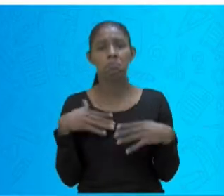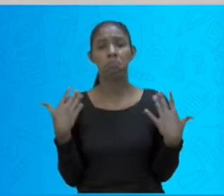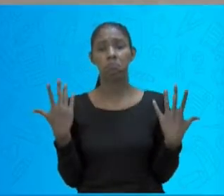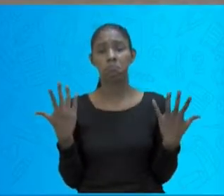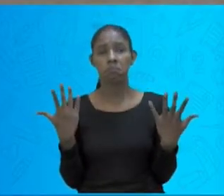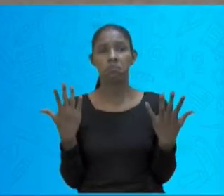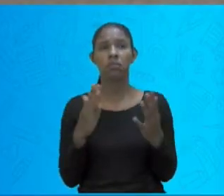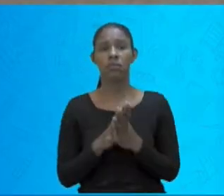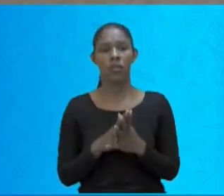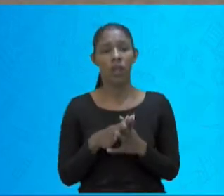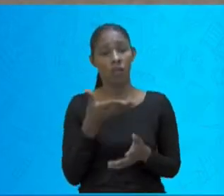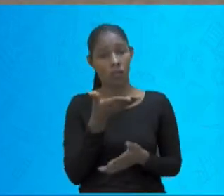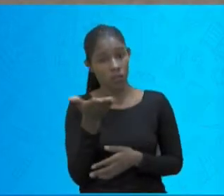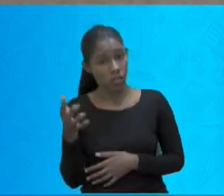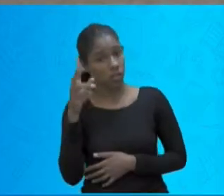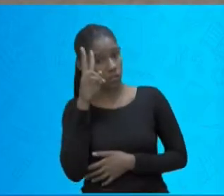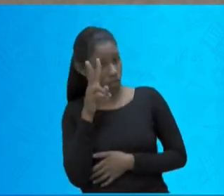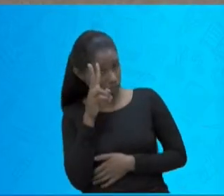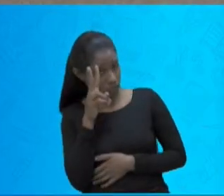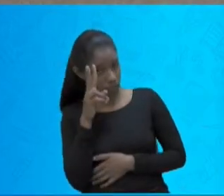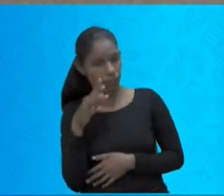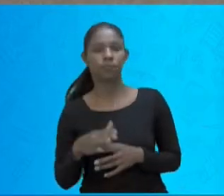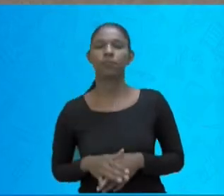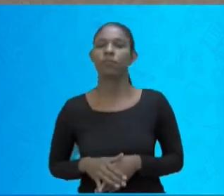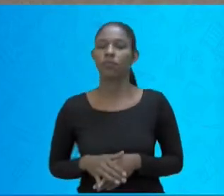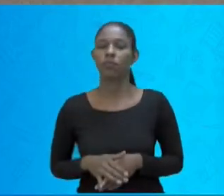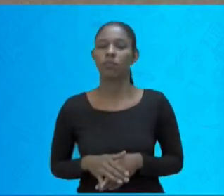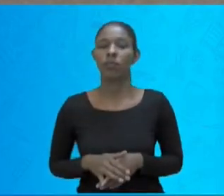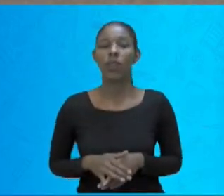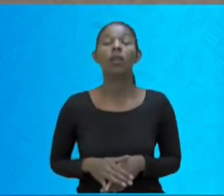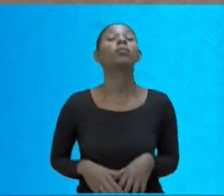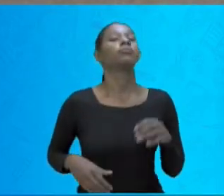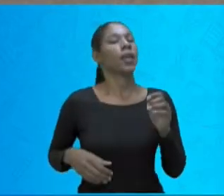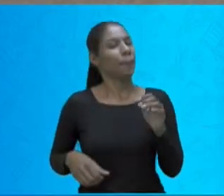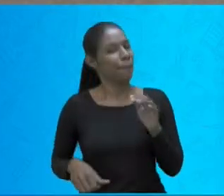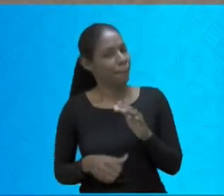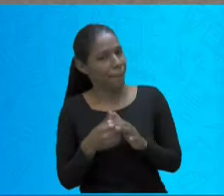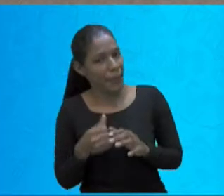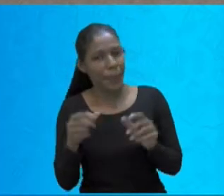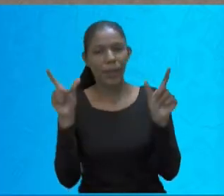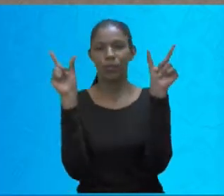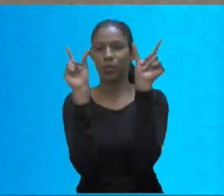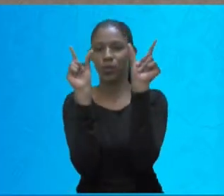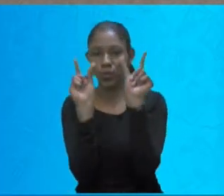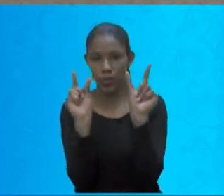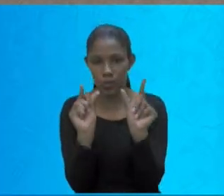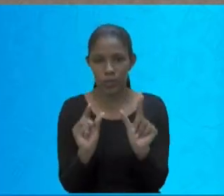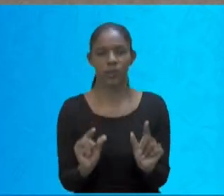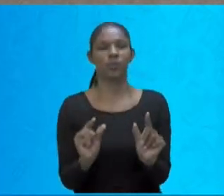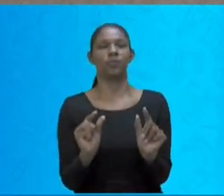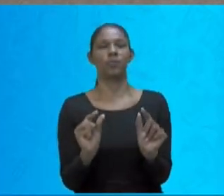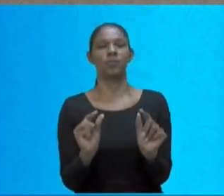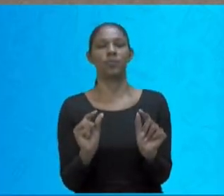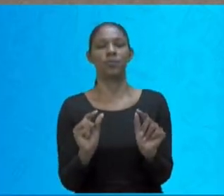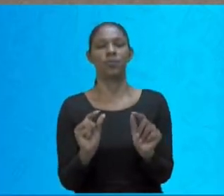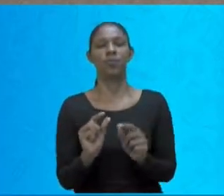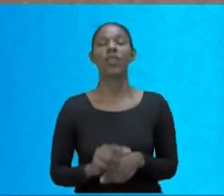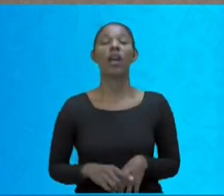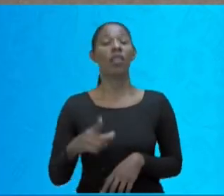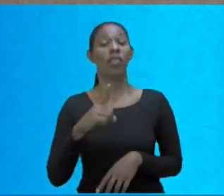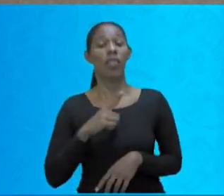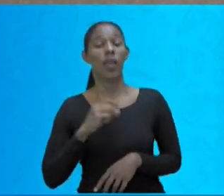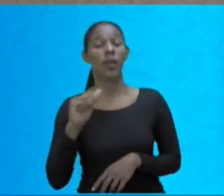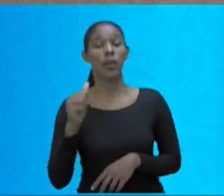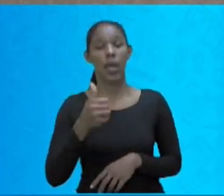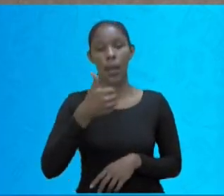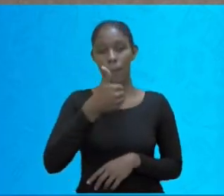1000? Estão lembrados? Usando o processo de fatoração, eu vou ter 1000